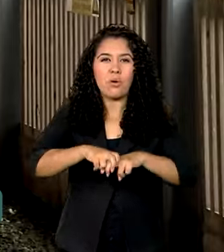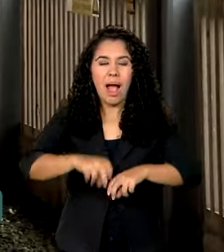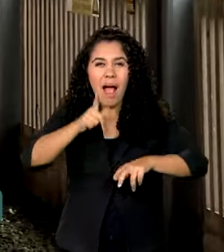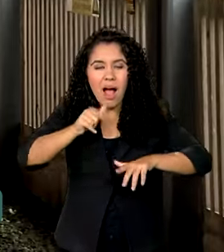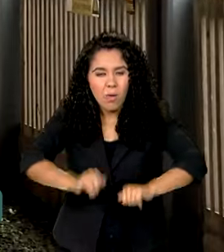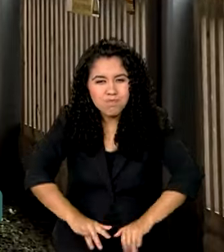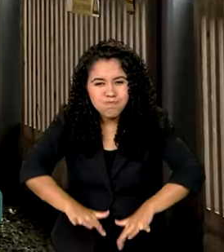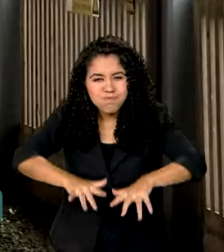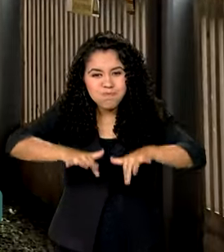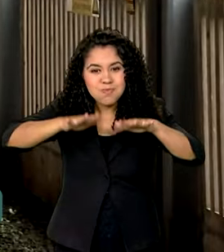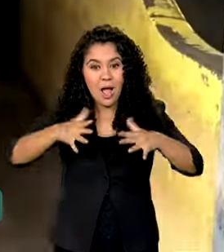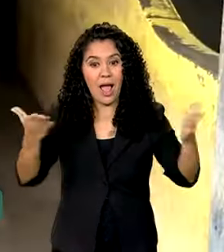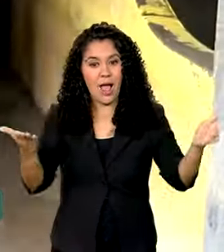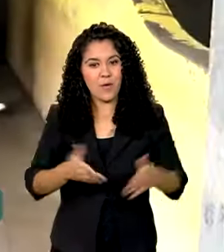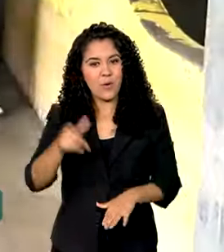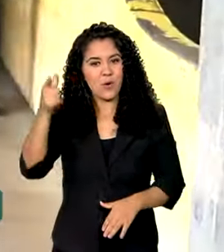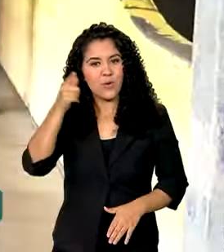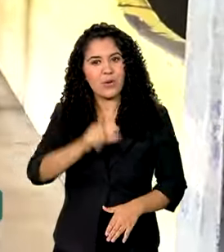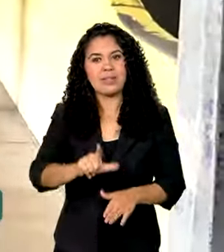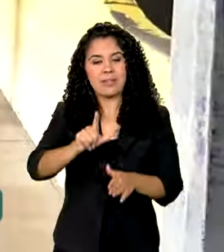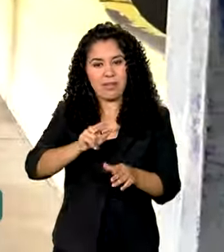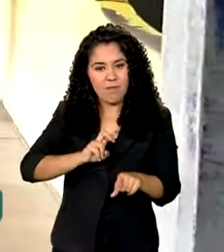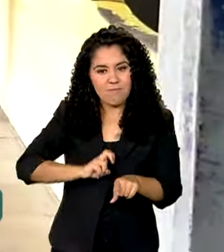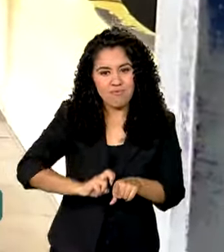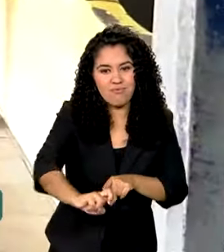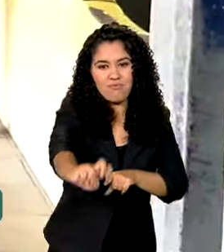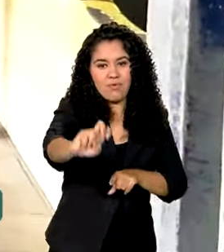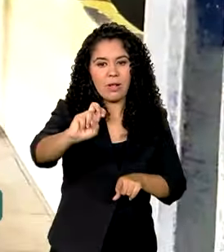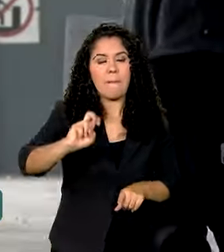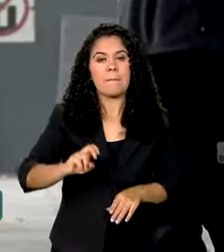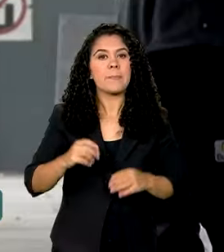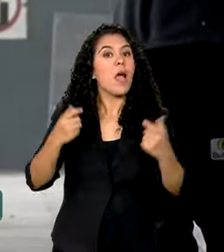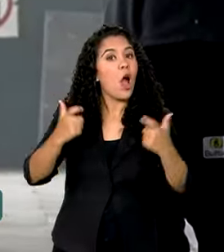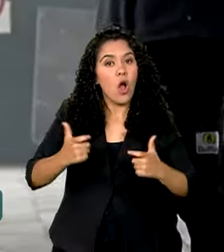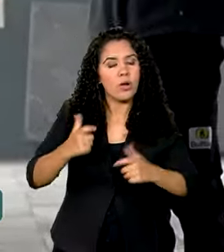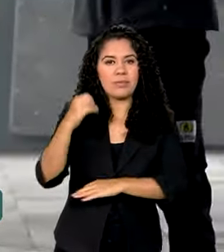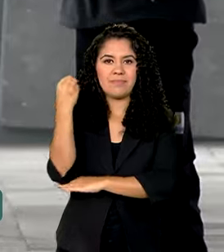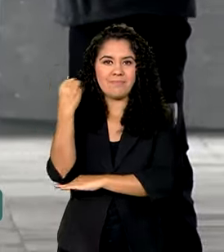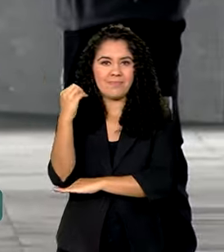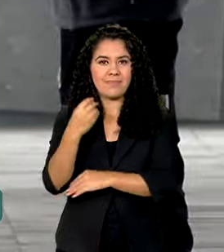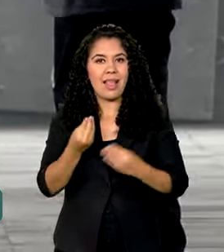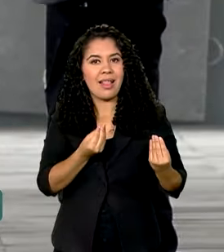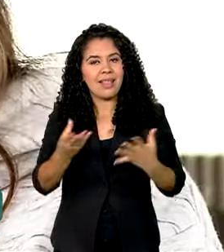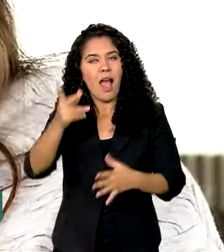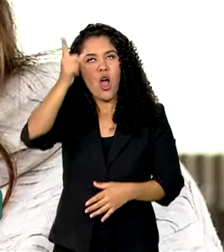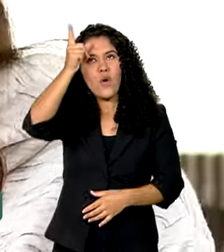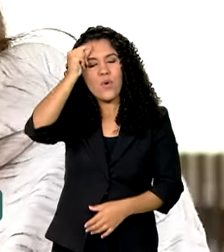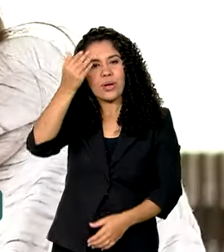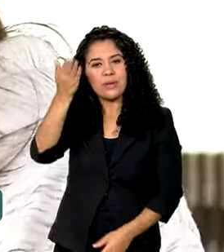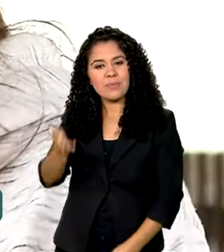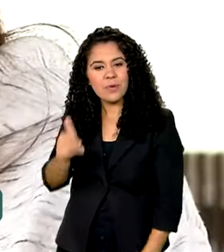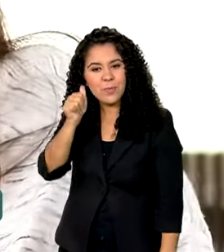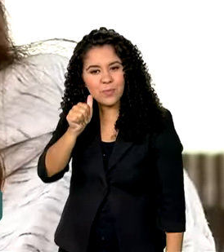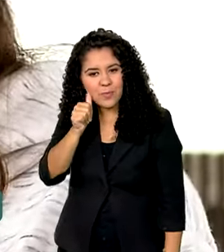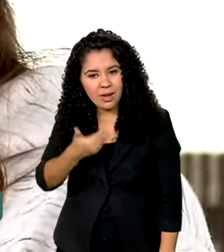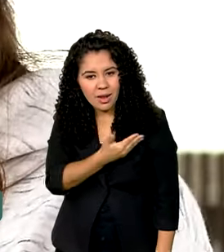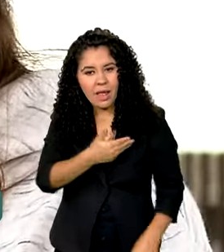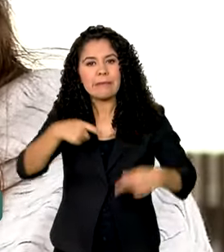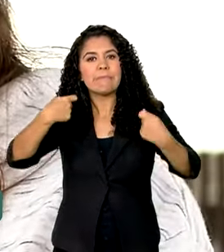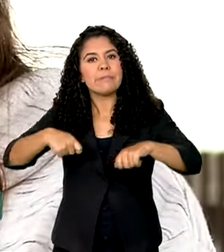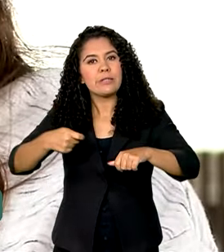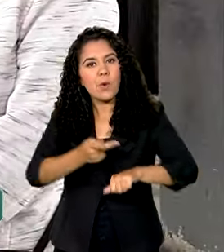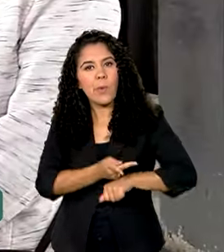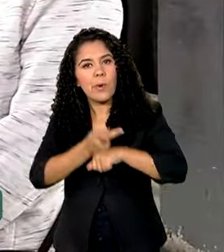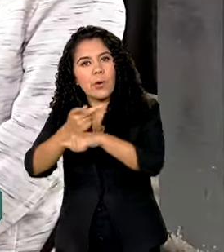trem voltou a circular na região metropolitana de Porto Alegre. Um alívio para a Luciane, que precisou ir ao médico neste